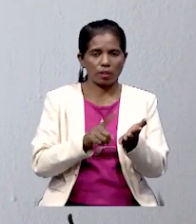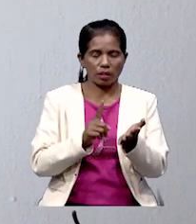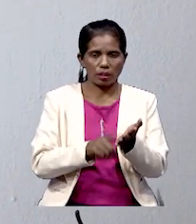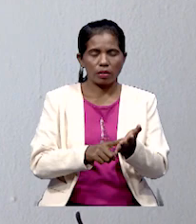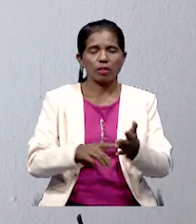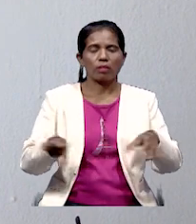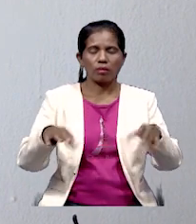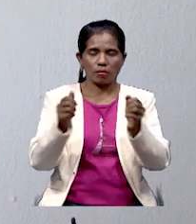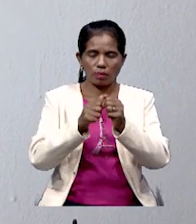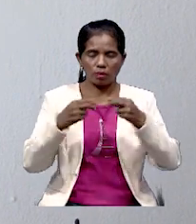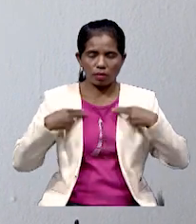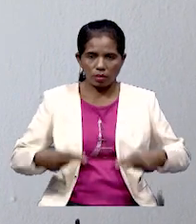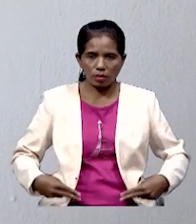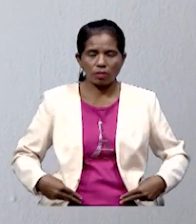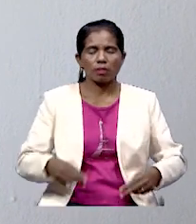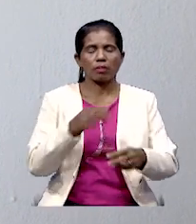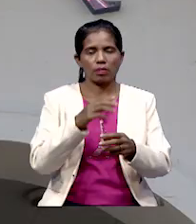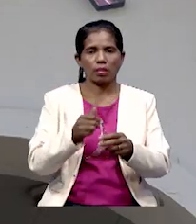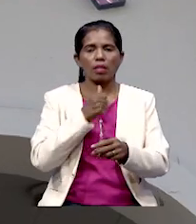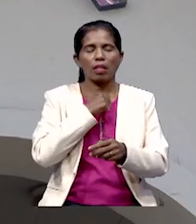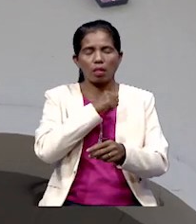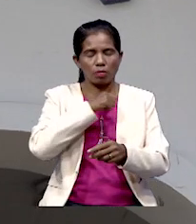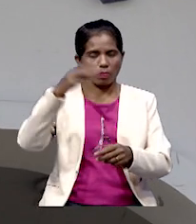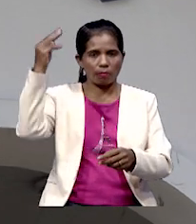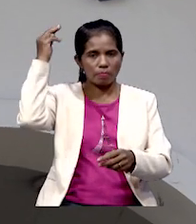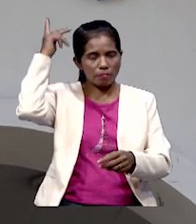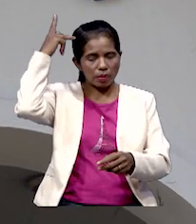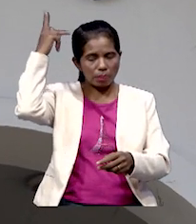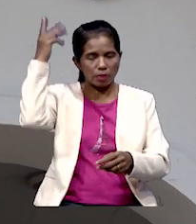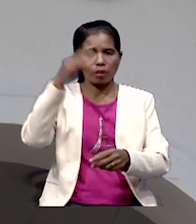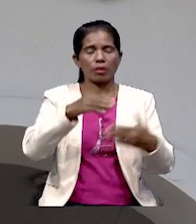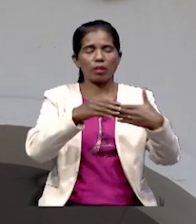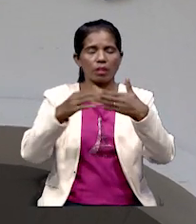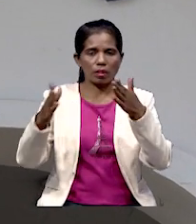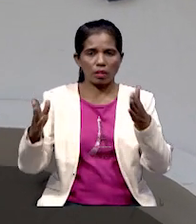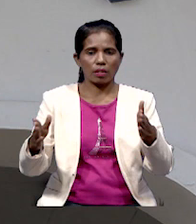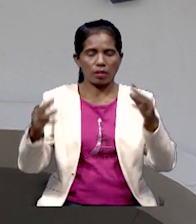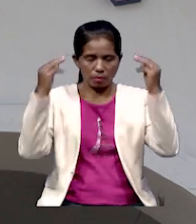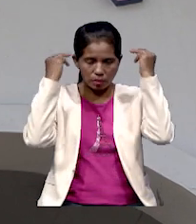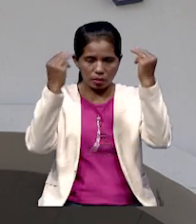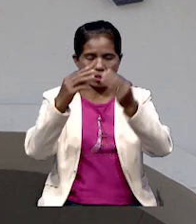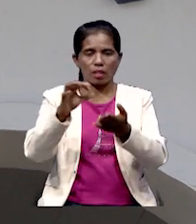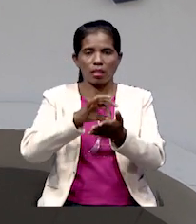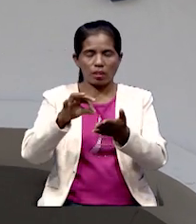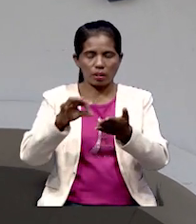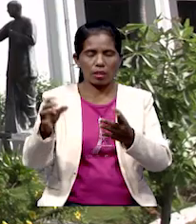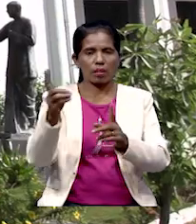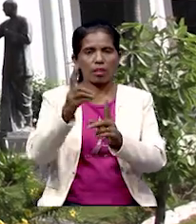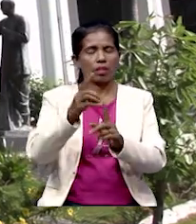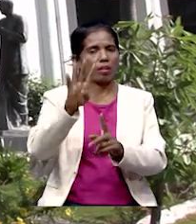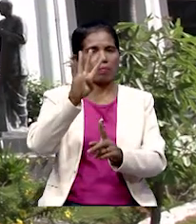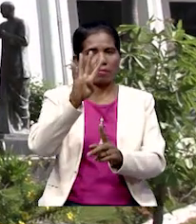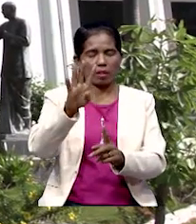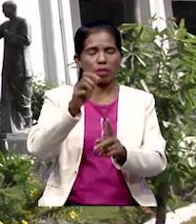né? Santidade Papa Francisco, o líder bot muçulmano, assina e a Lorong Hat, Fulan Abril, Tinang